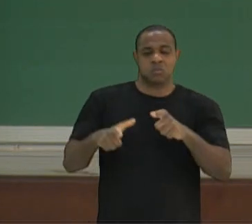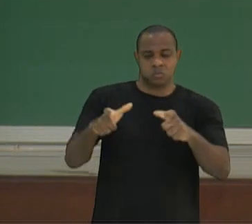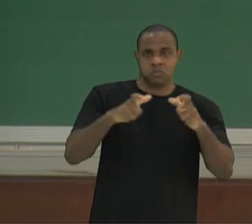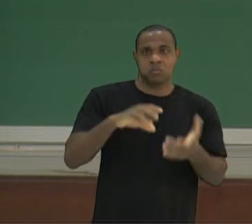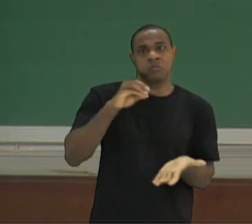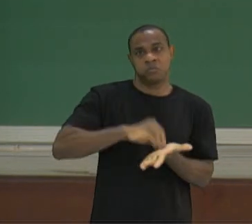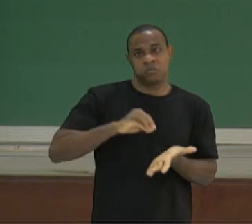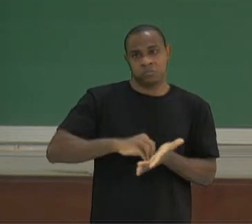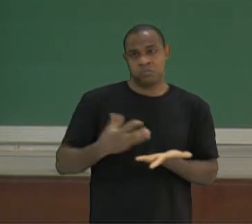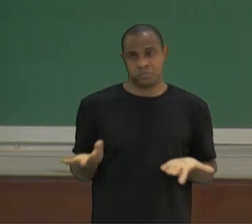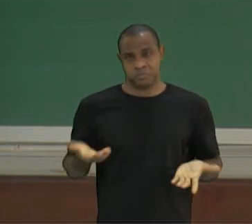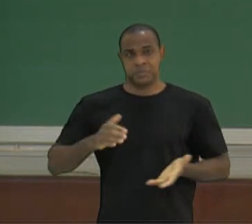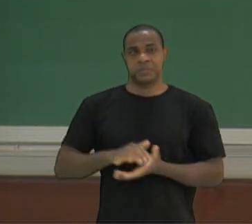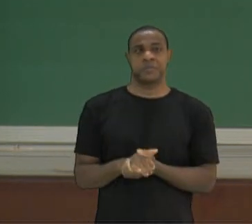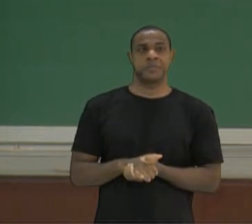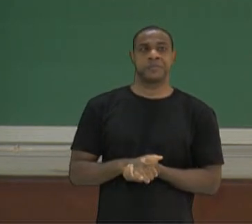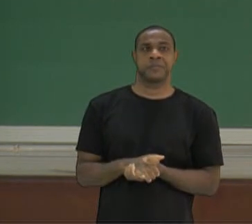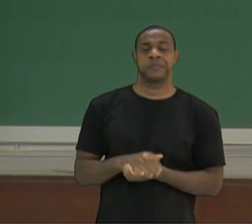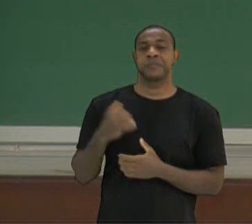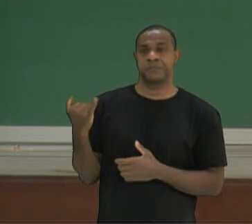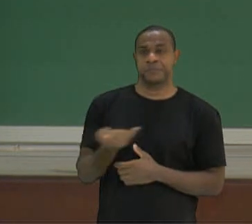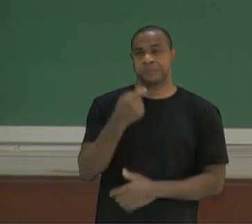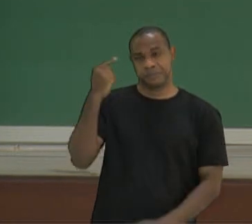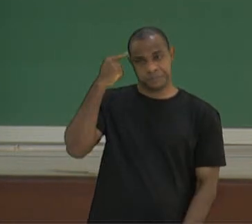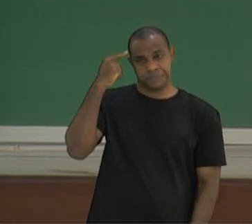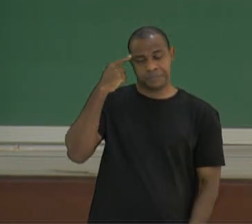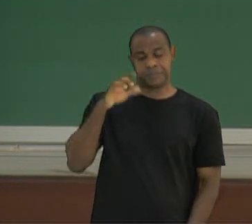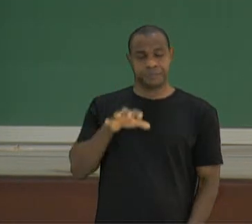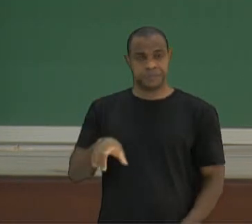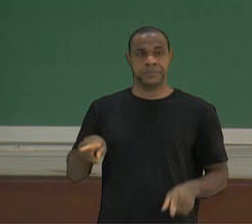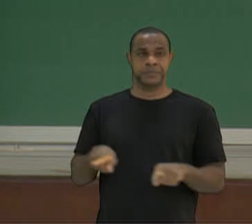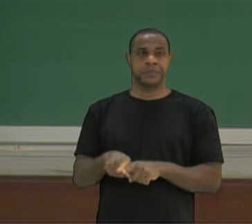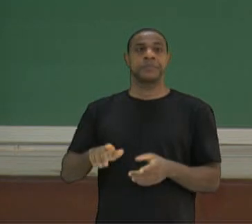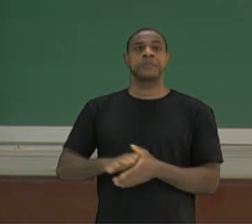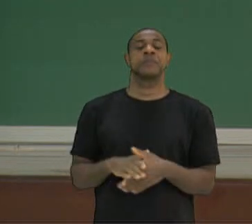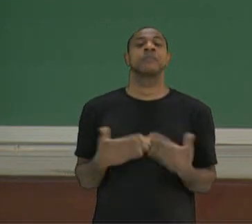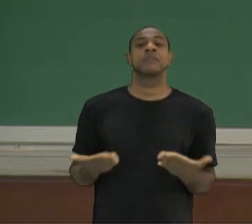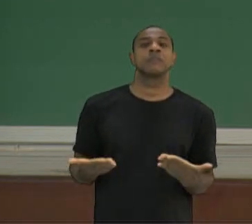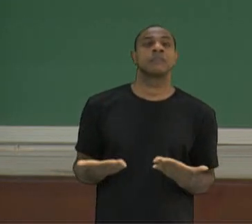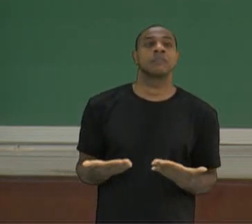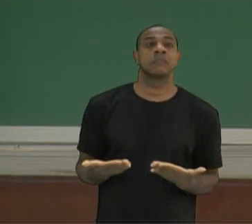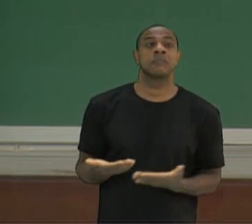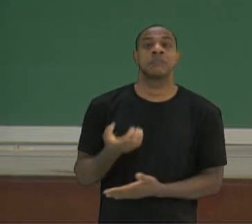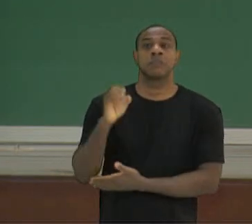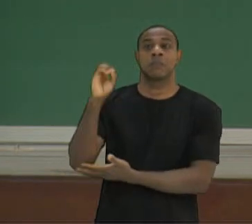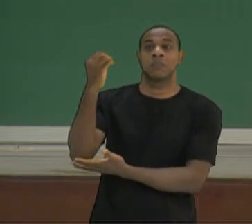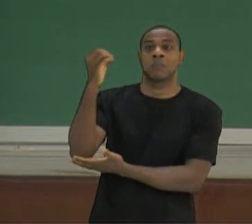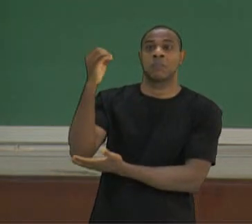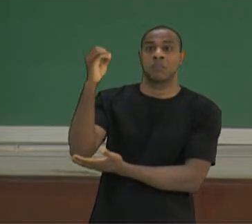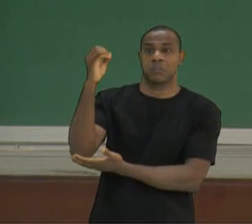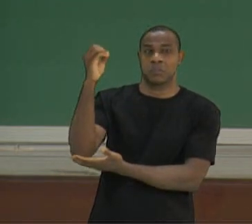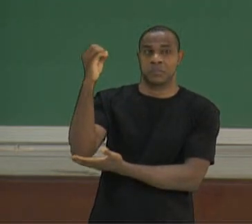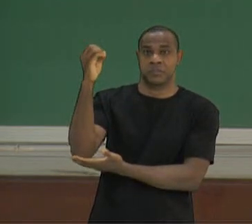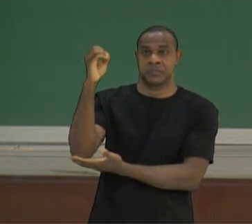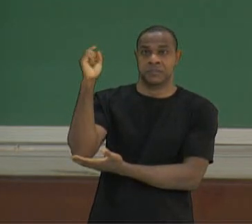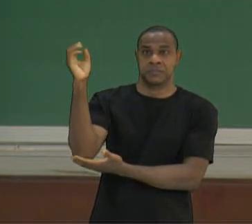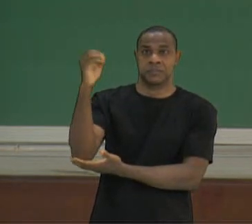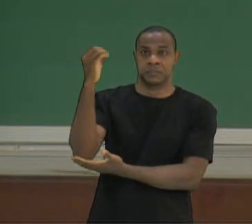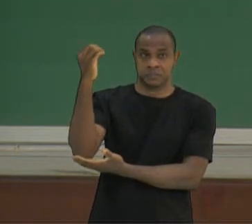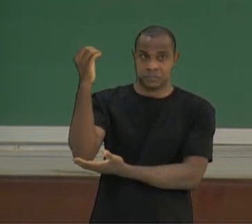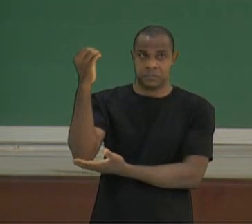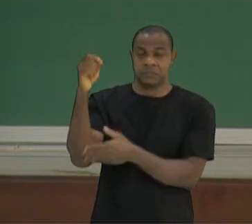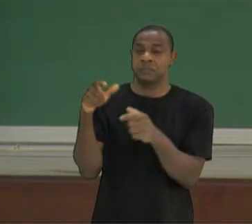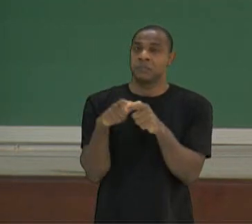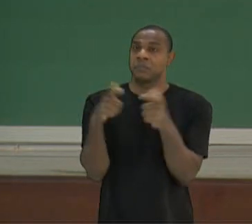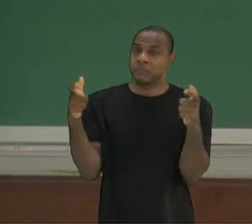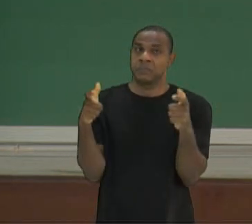certo? Então, importante pensar a esse respeito. A Grande Porto Alegre é a maior área metropolitana da região sul